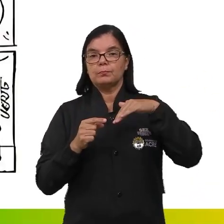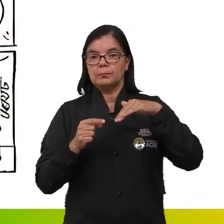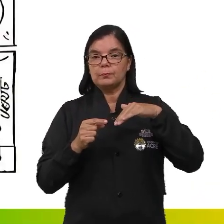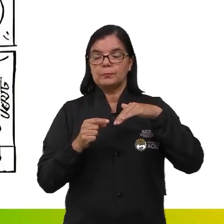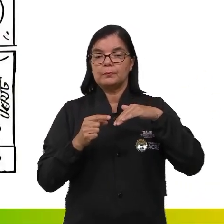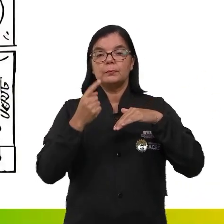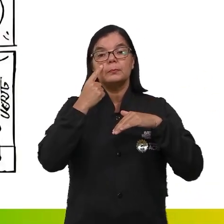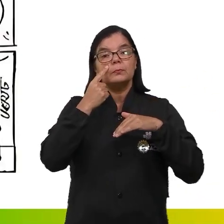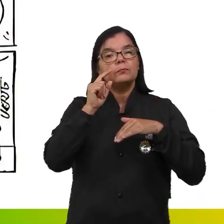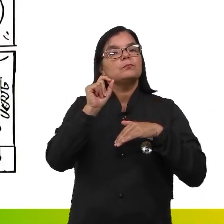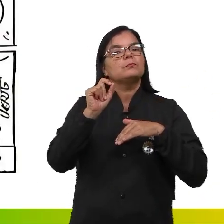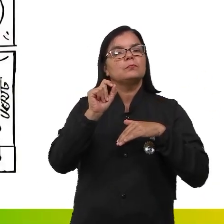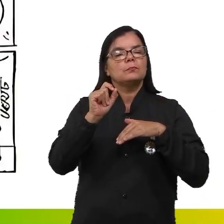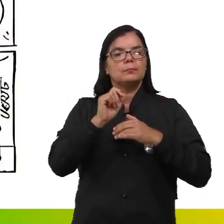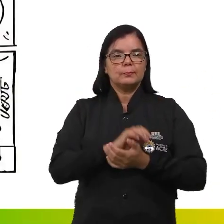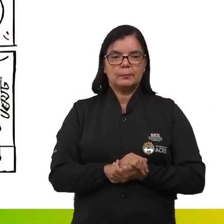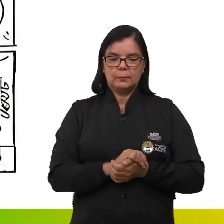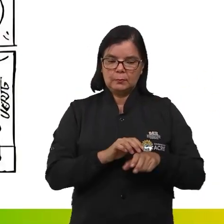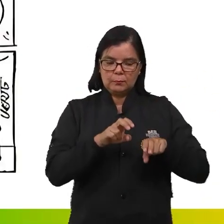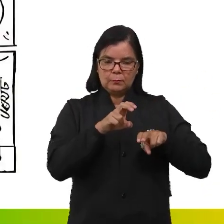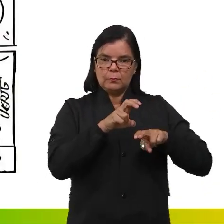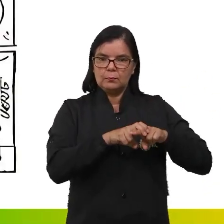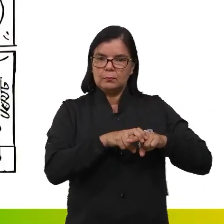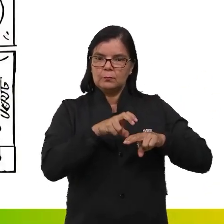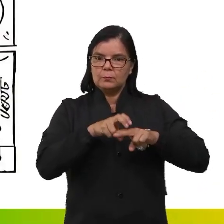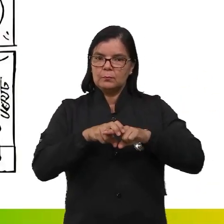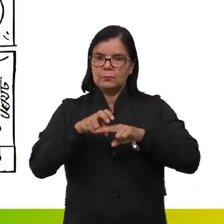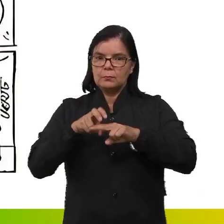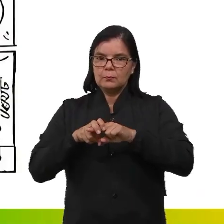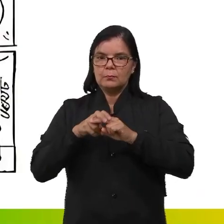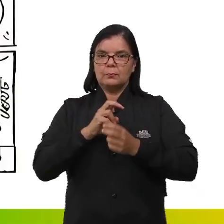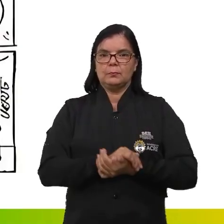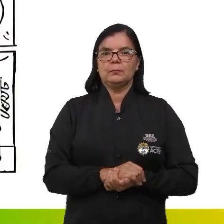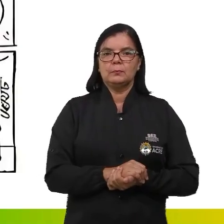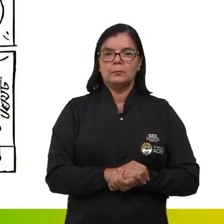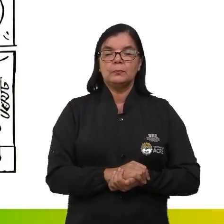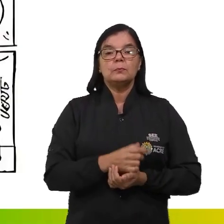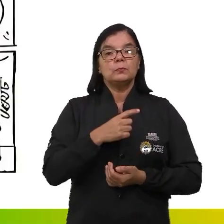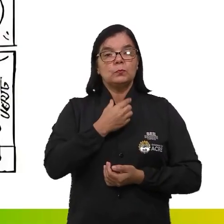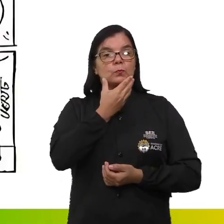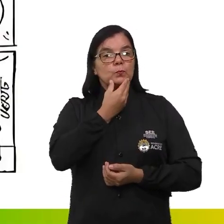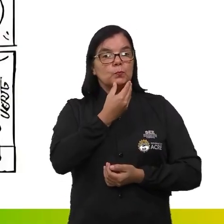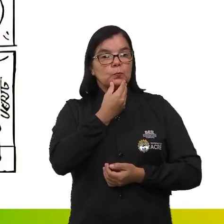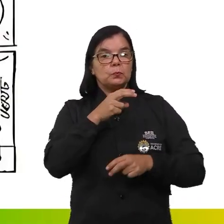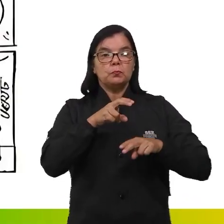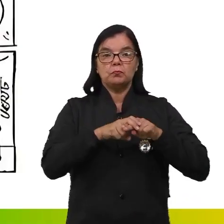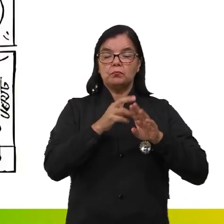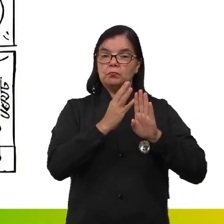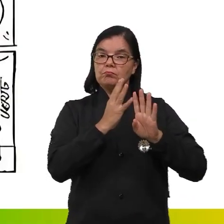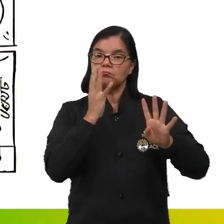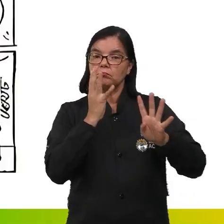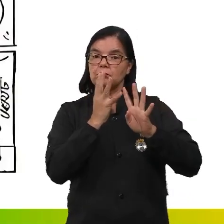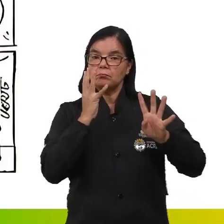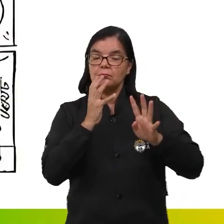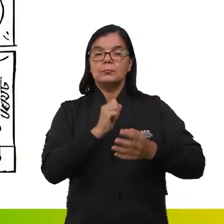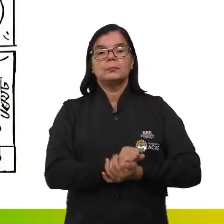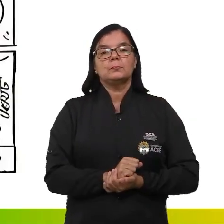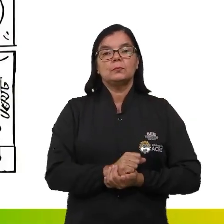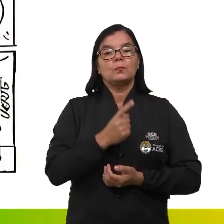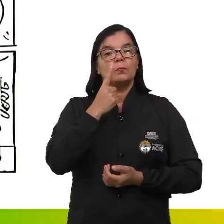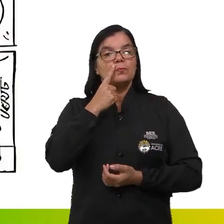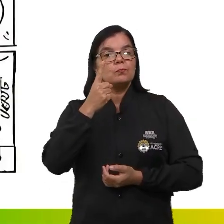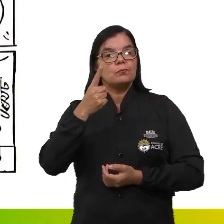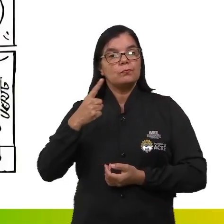que nós observamos na cena? Nós observamos um homem sentado ali numa fila, aparentemente, e um